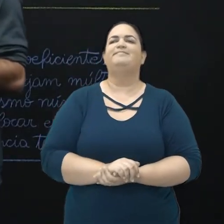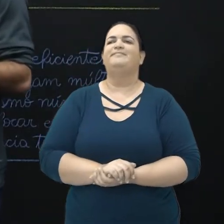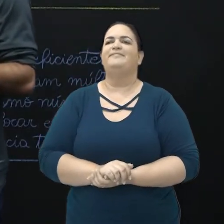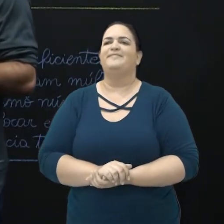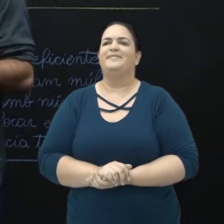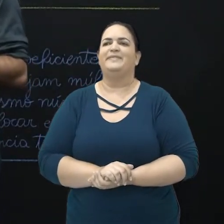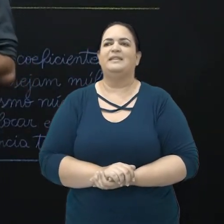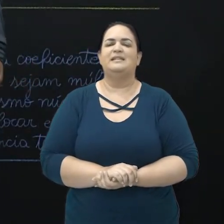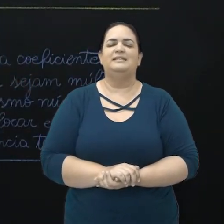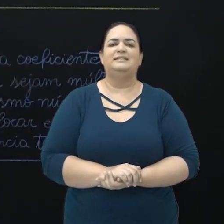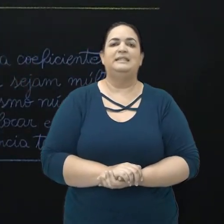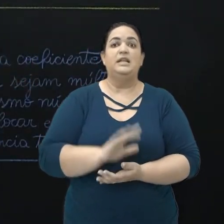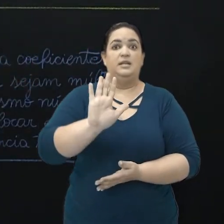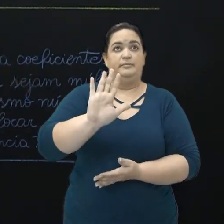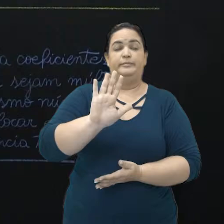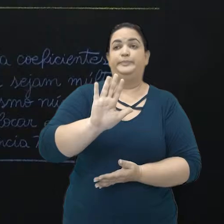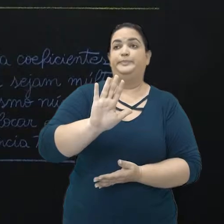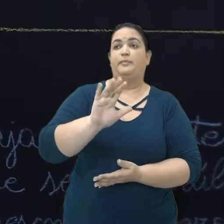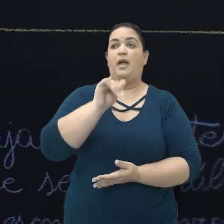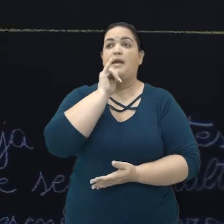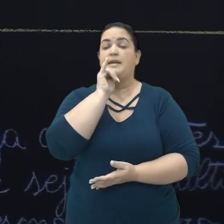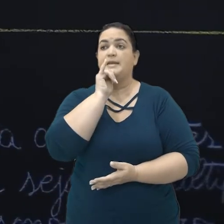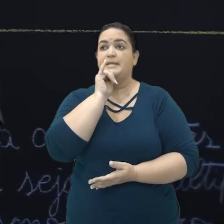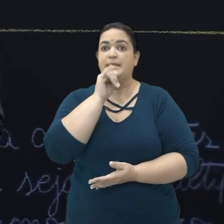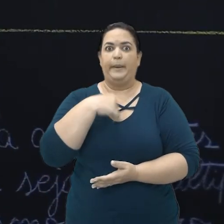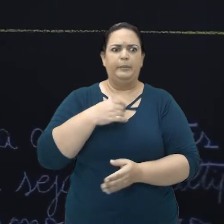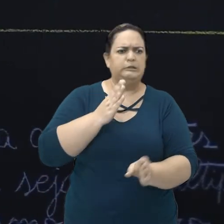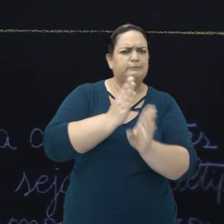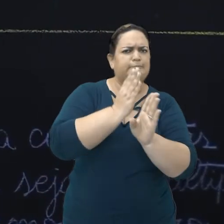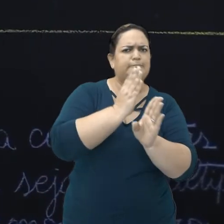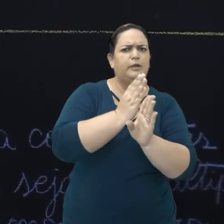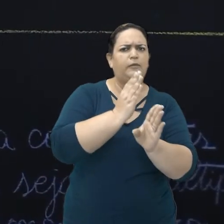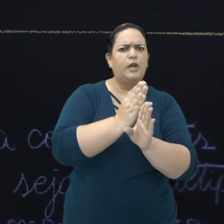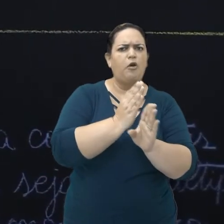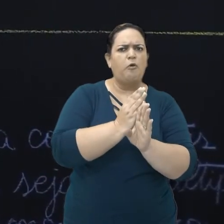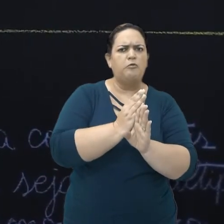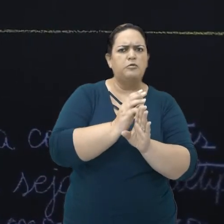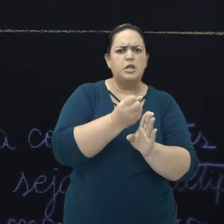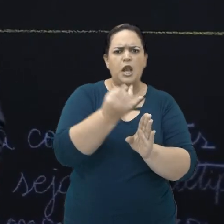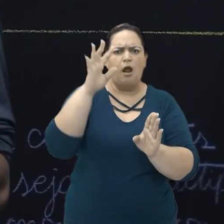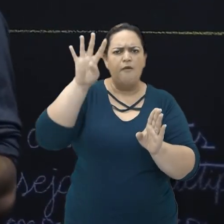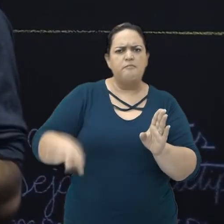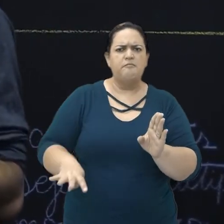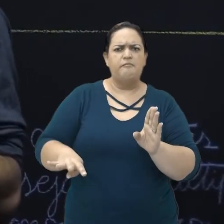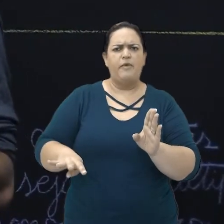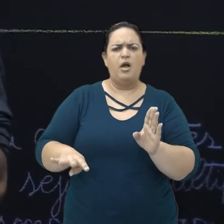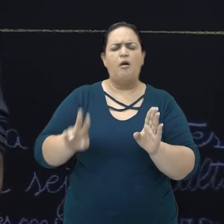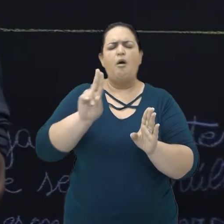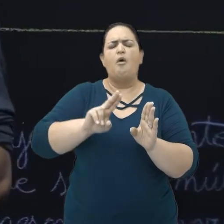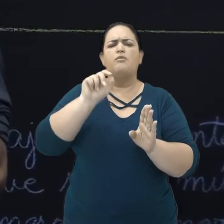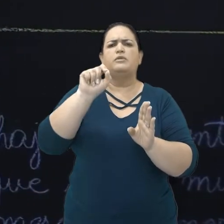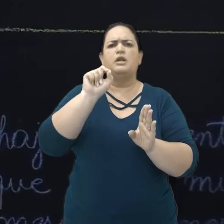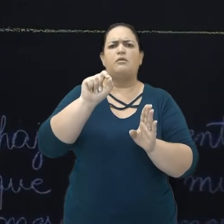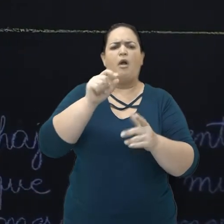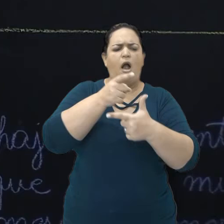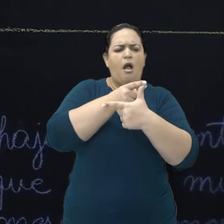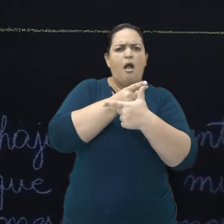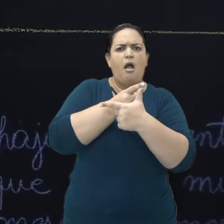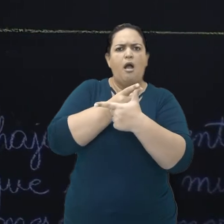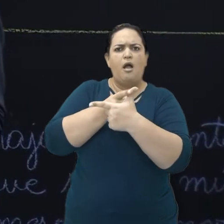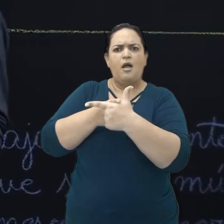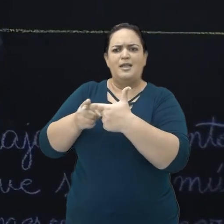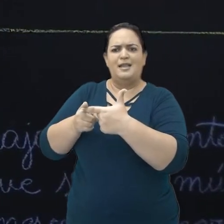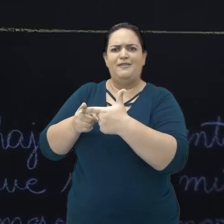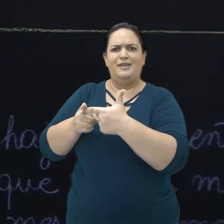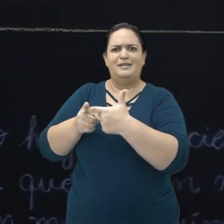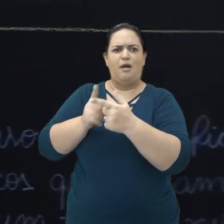Pelo fato de repente, descobrir essa fatoração utilizando também a divisão de